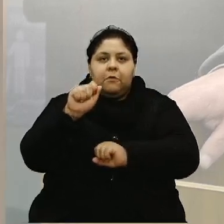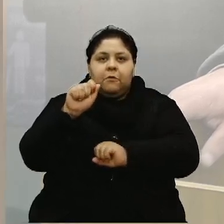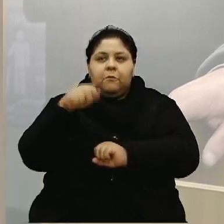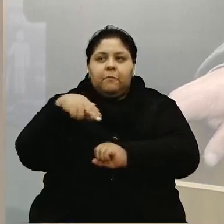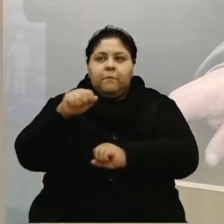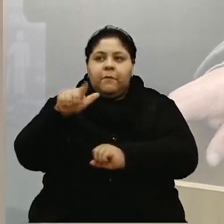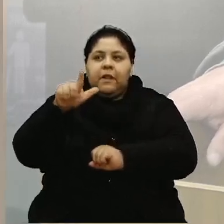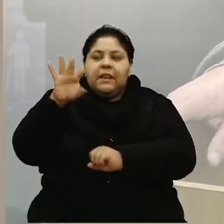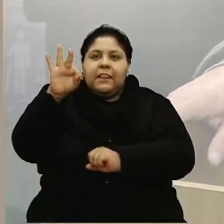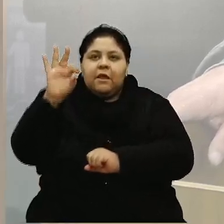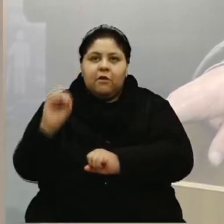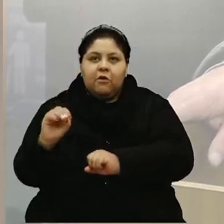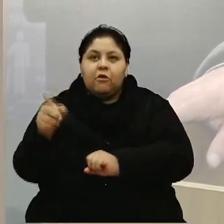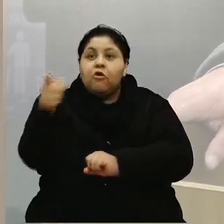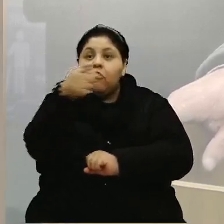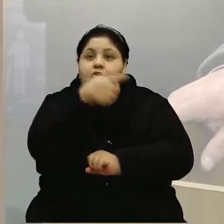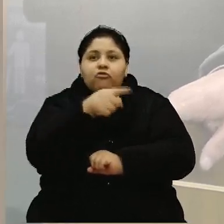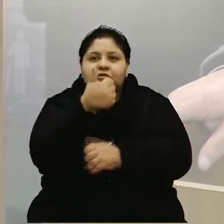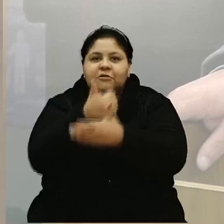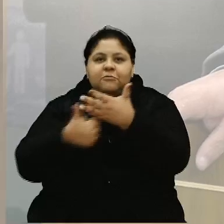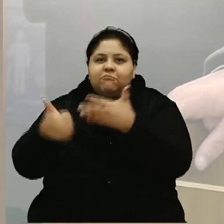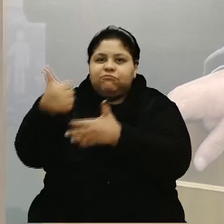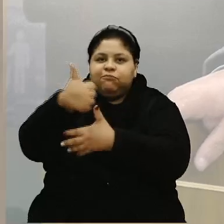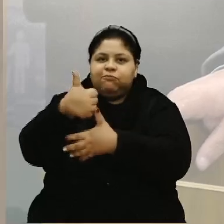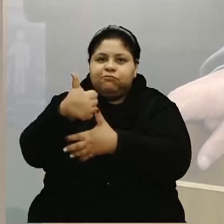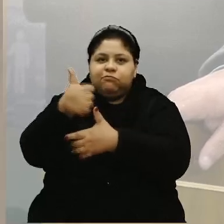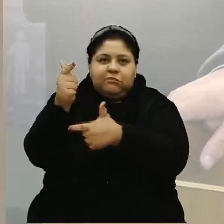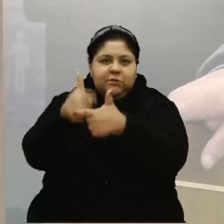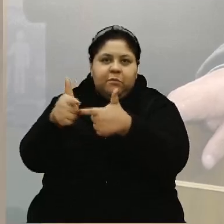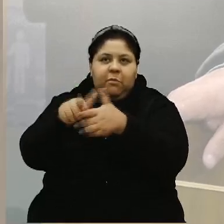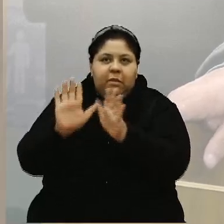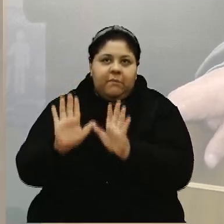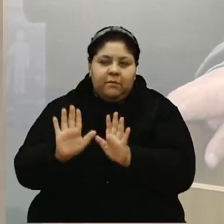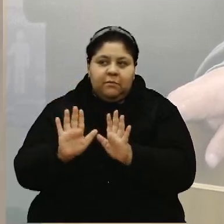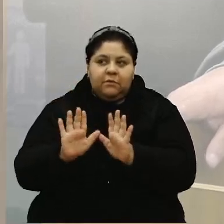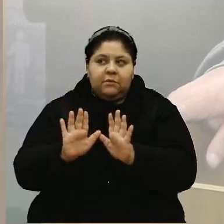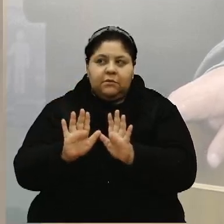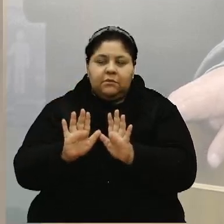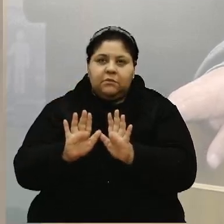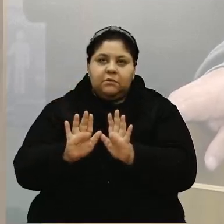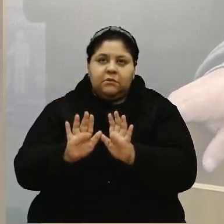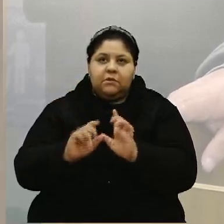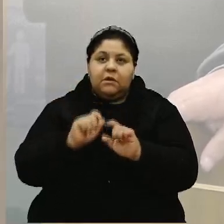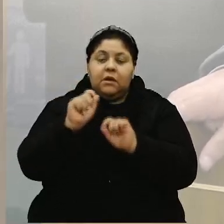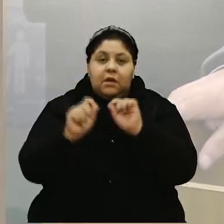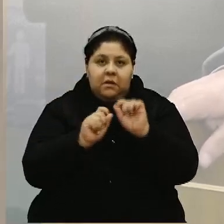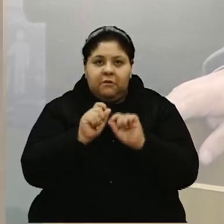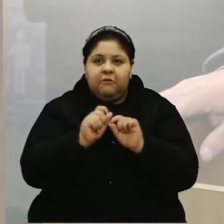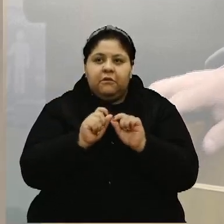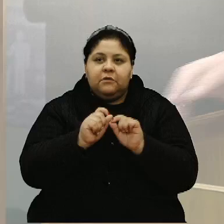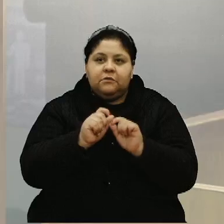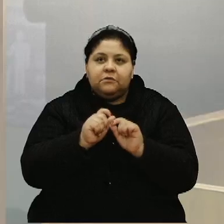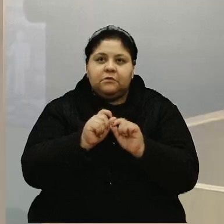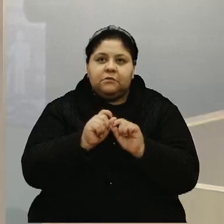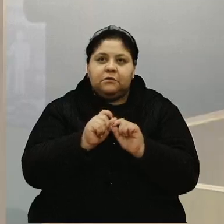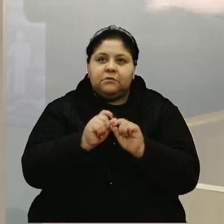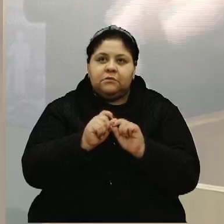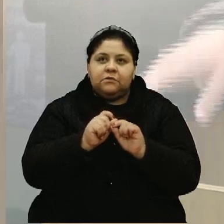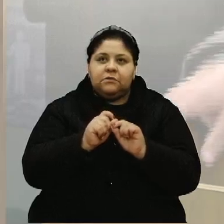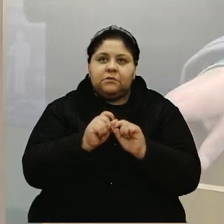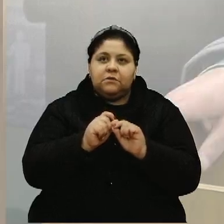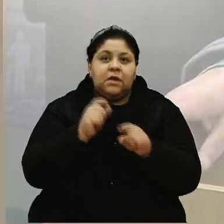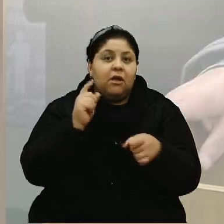Pessoal do Planalto, vocês não são privilegiados por essa situação. Porque essa situação é uma situação